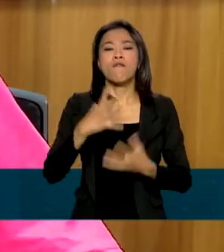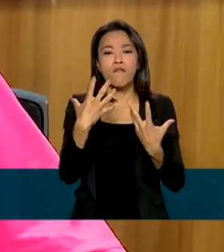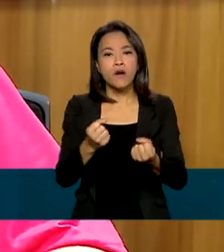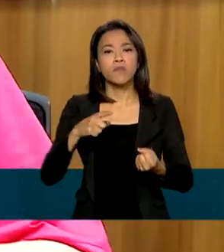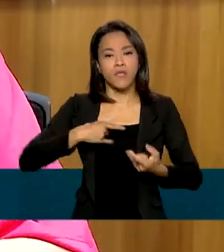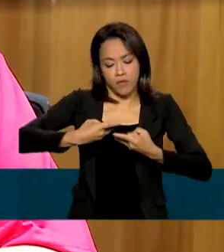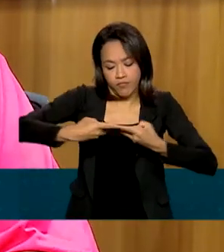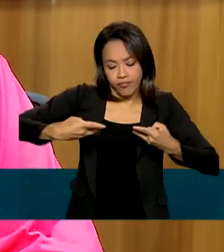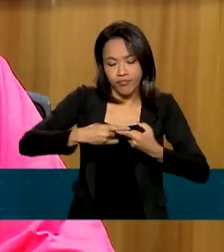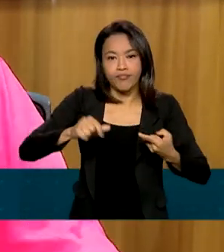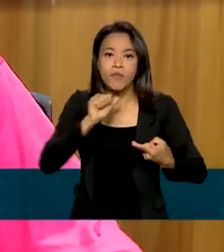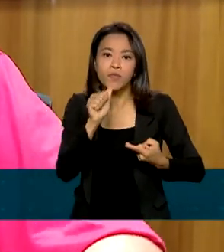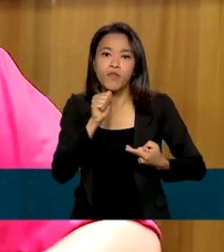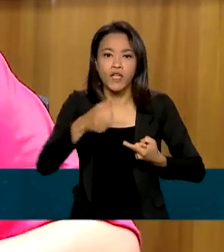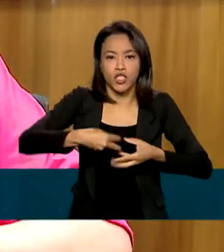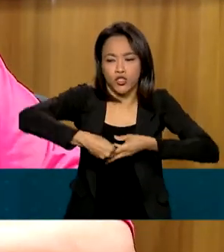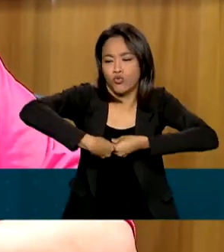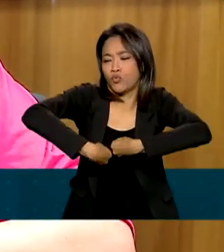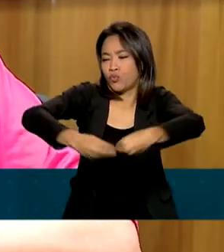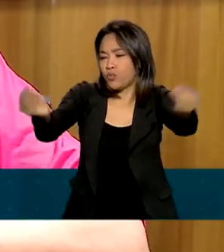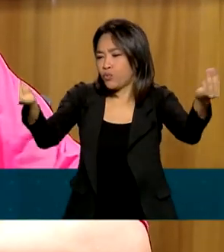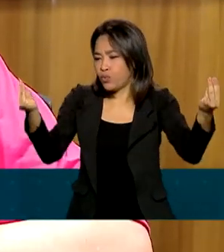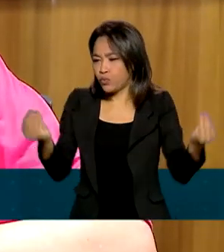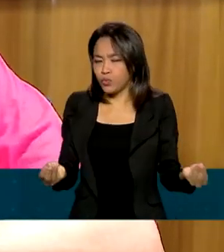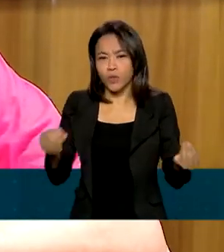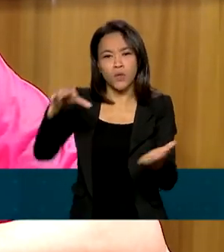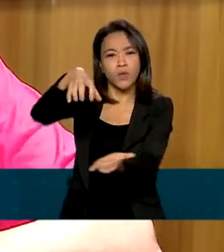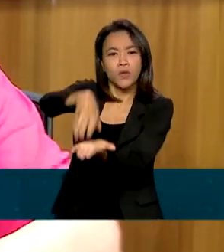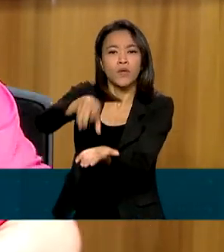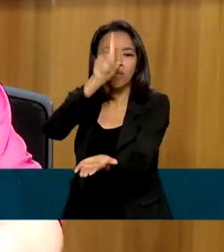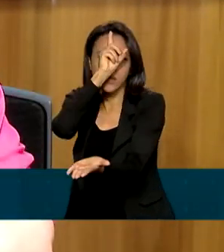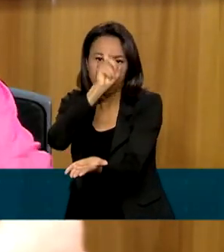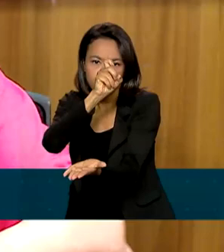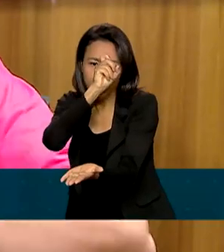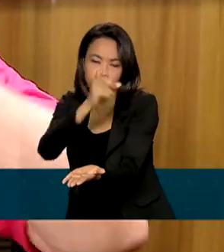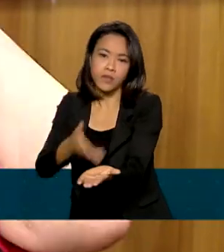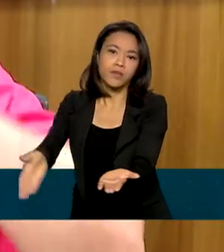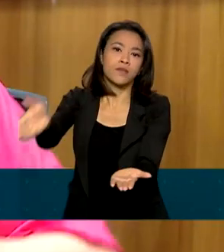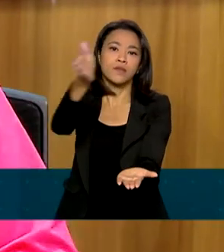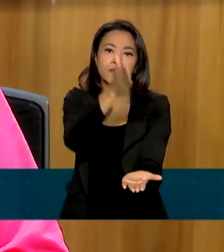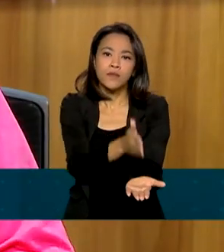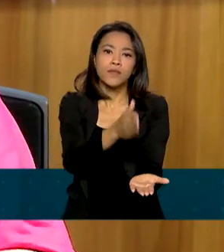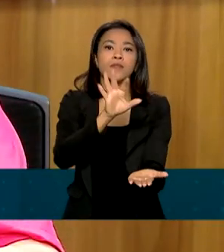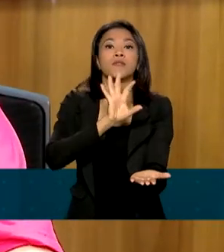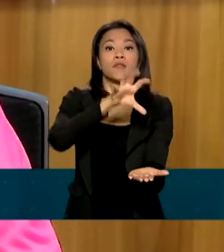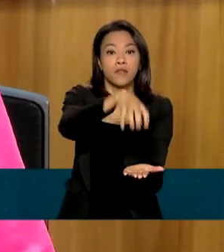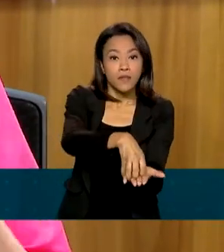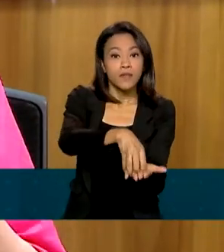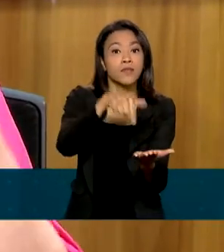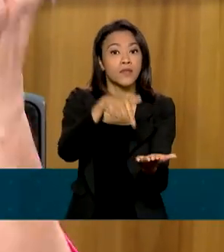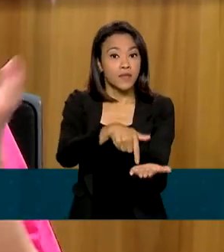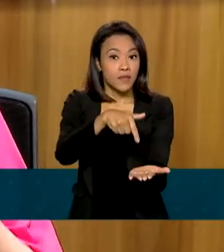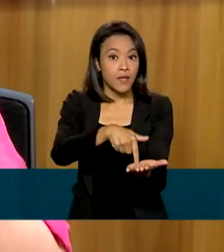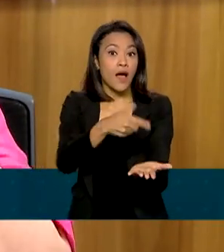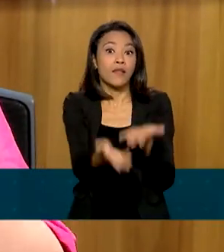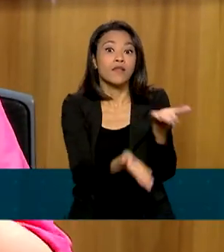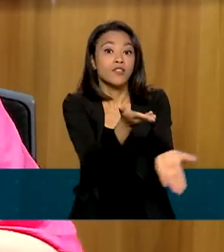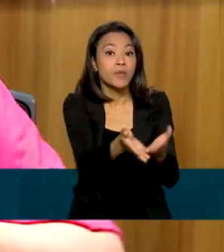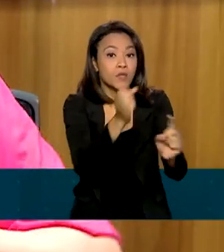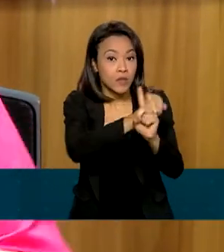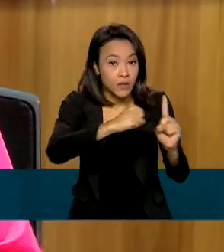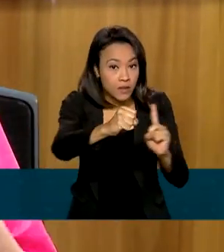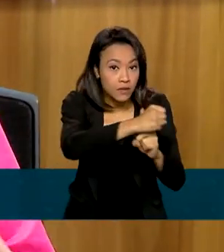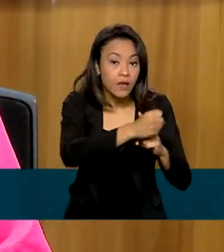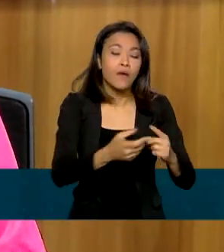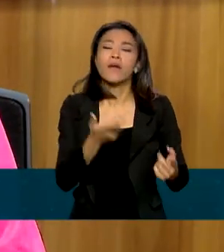todos os dias nos postinhos de saúde lá nas unidades de atendimento às vezes assistencial Quem são as Mulheres